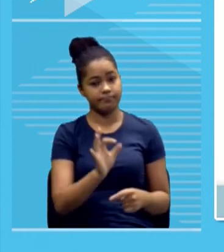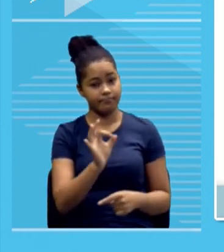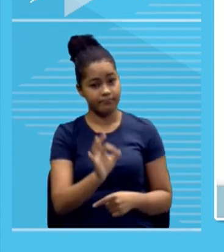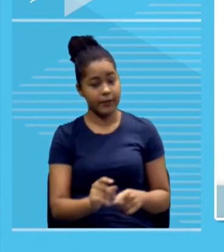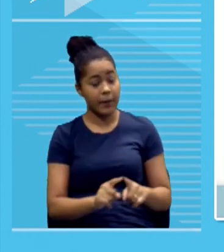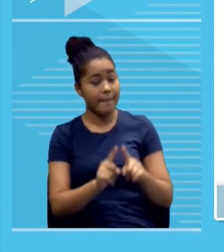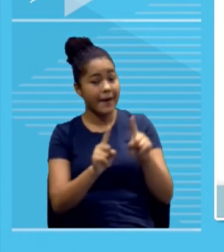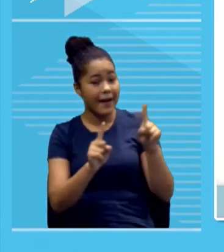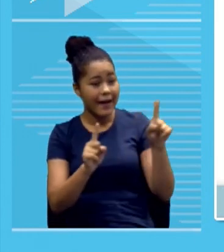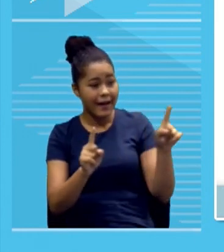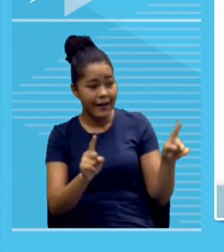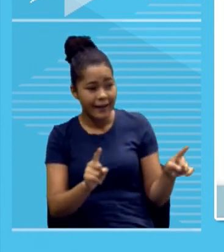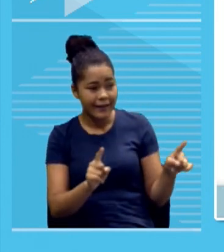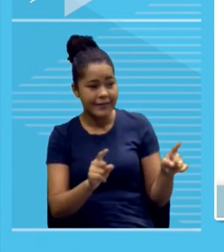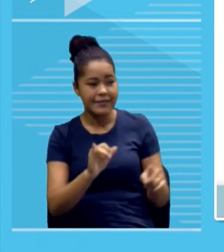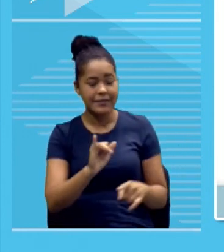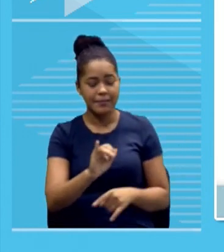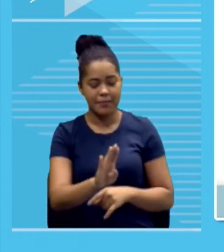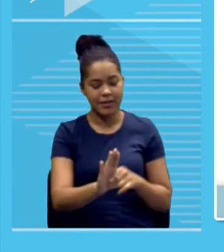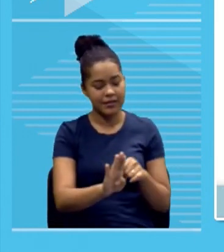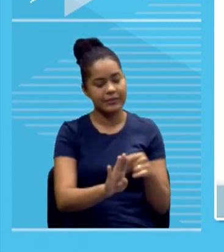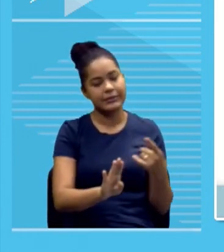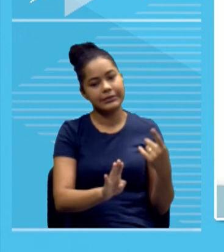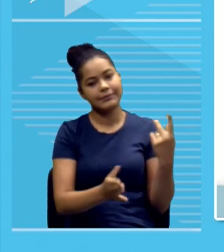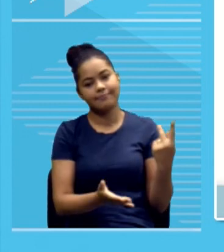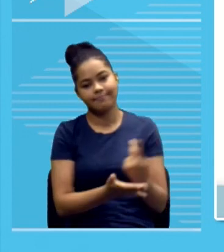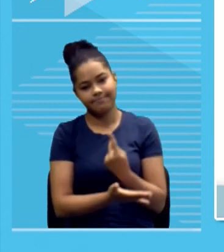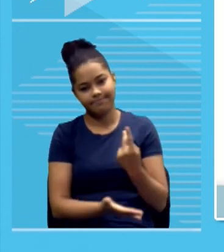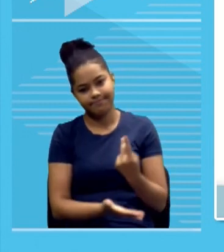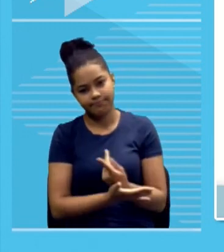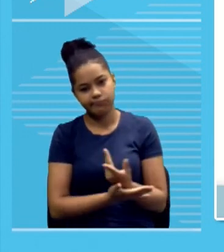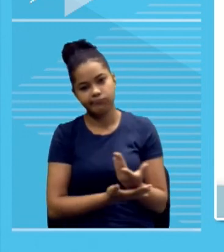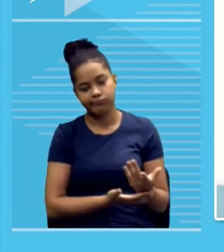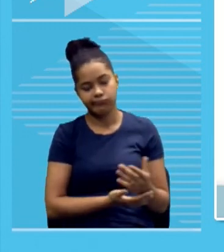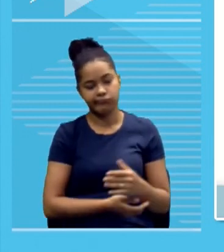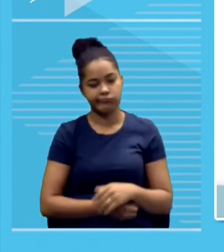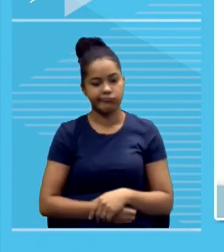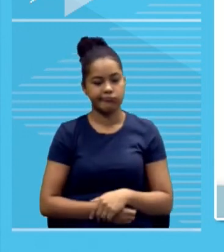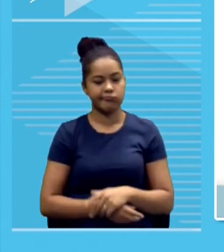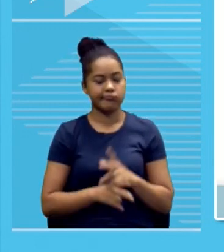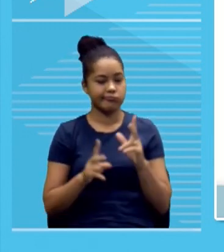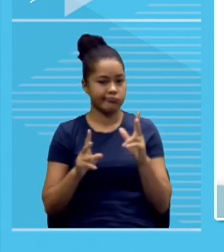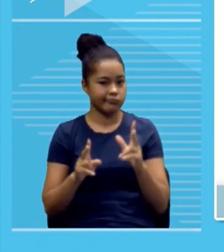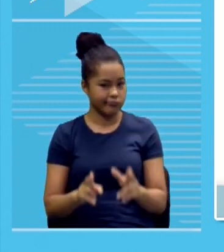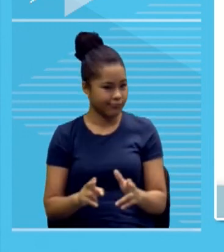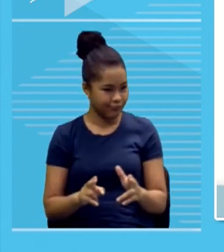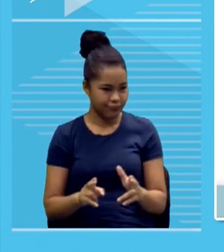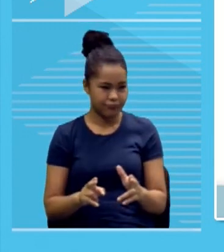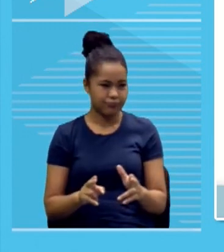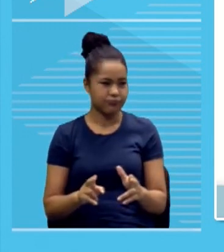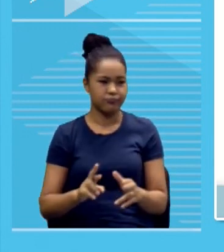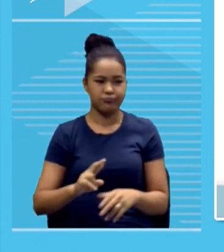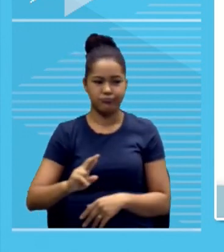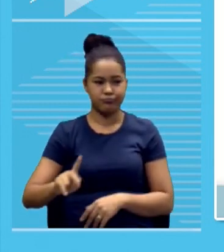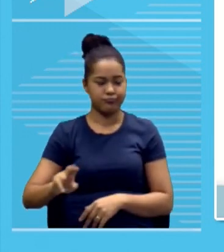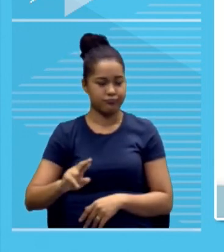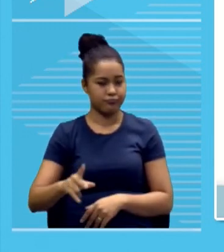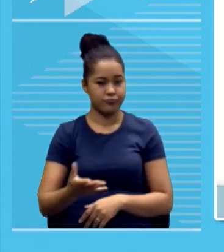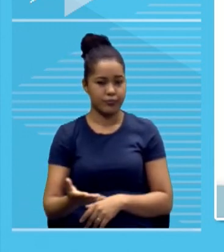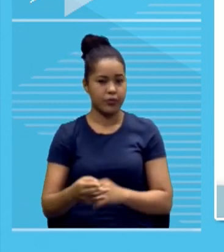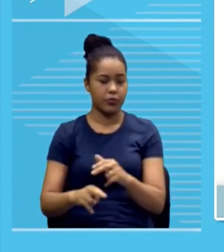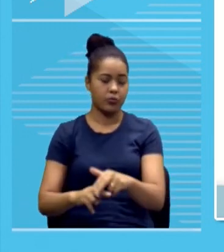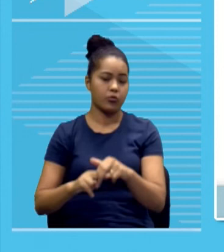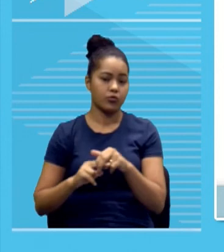O problema é só esse IB aqui. A B, corrente no ponto B, não é igual a ninguém, tá bom? Justamente porque ela não